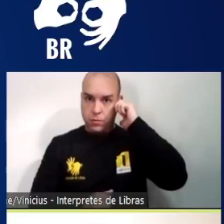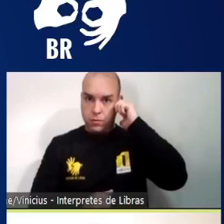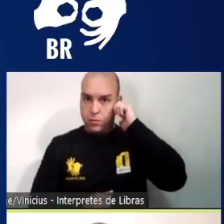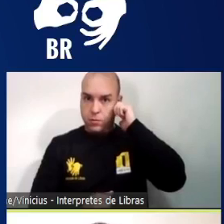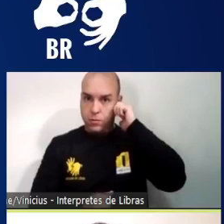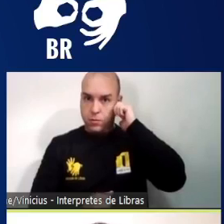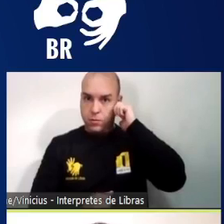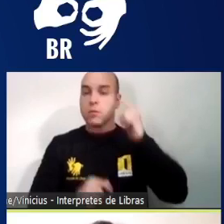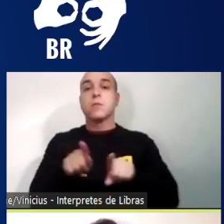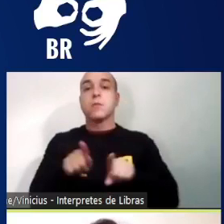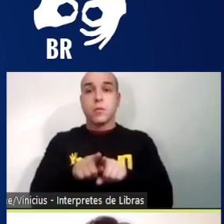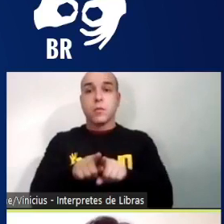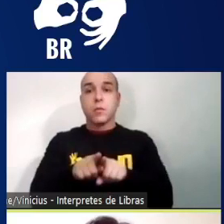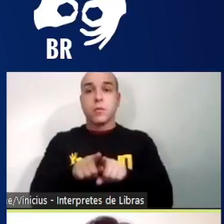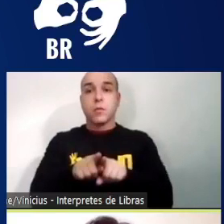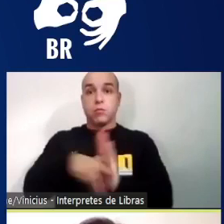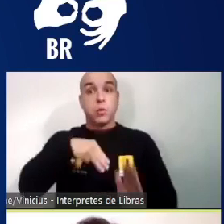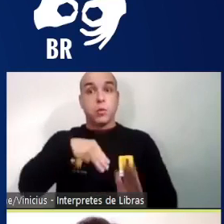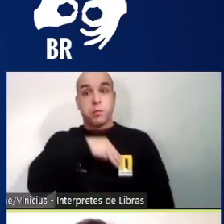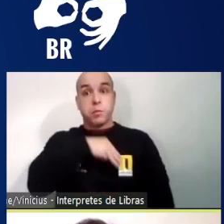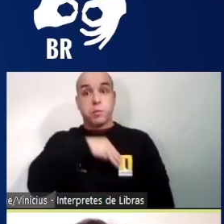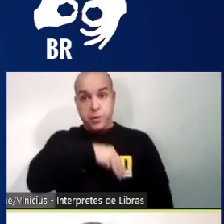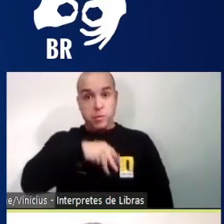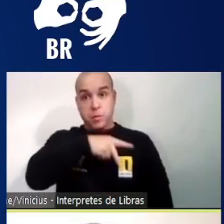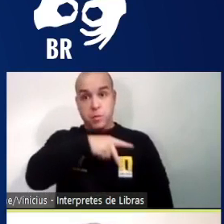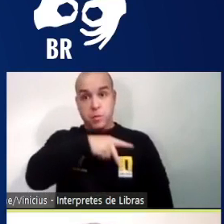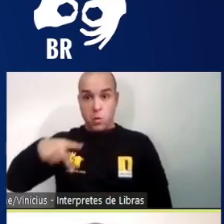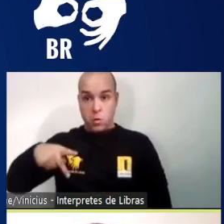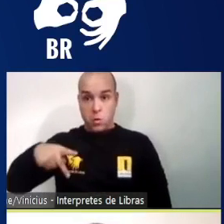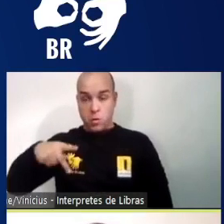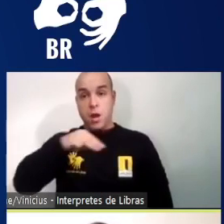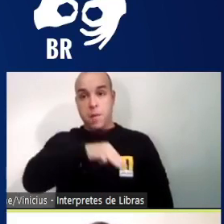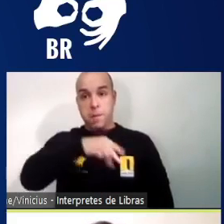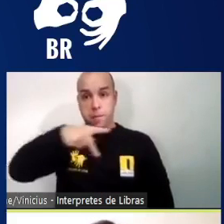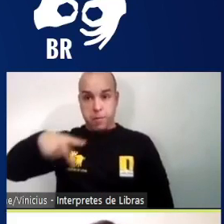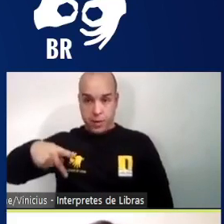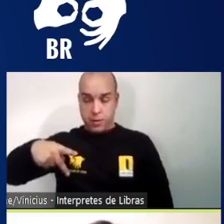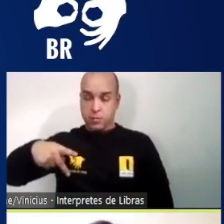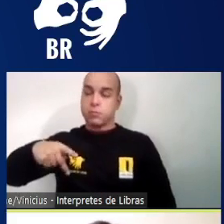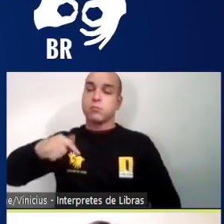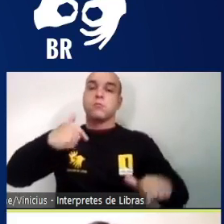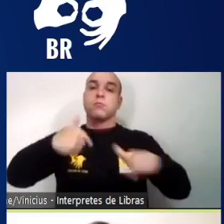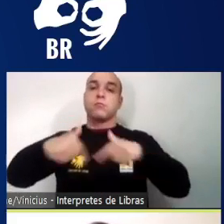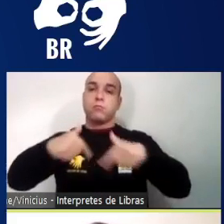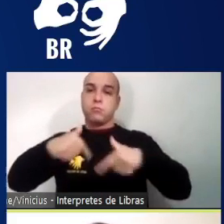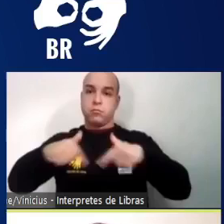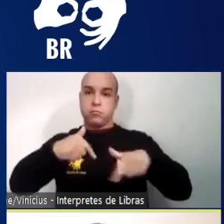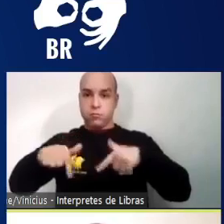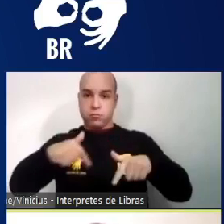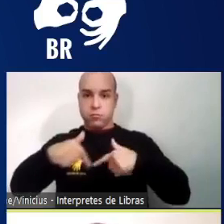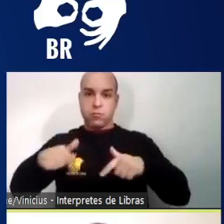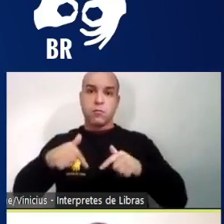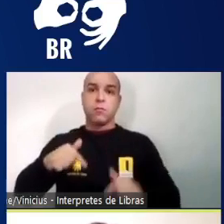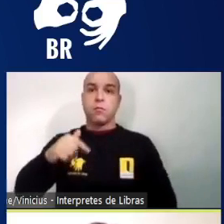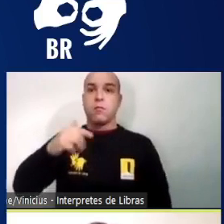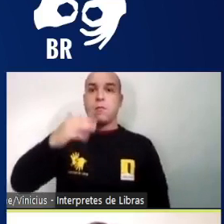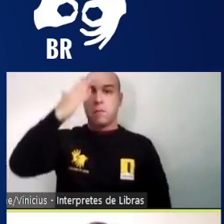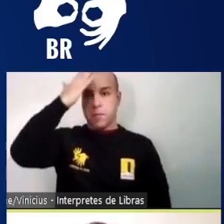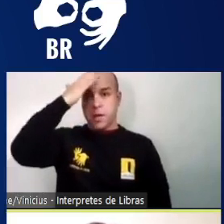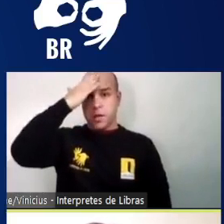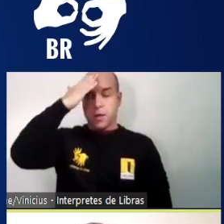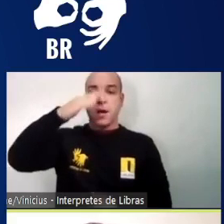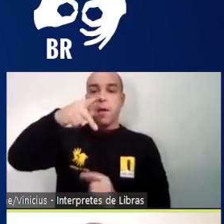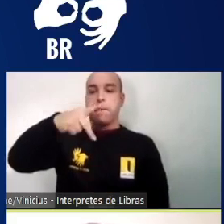Paraná. Desculpe, Ministério Público do Trabalho do Paraná. É secretária da Comissão de Inserção de Pessoas